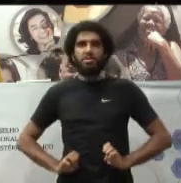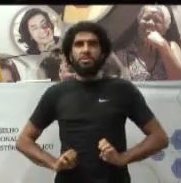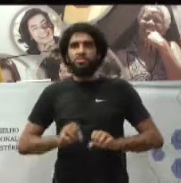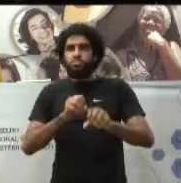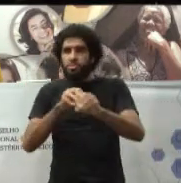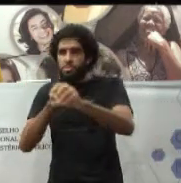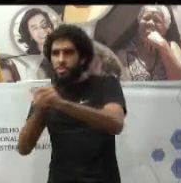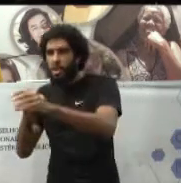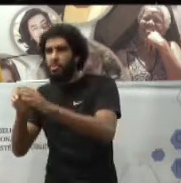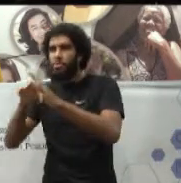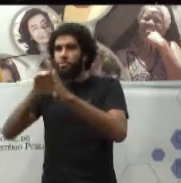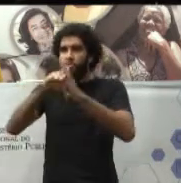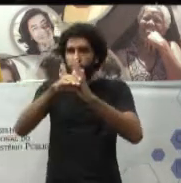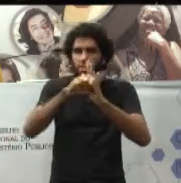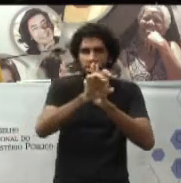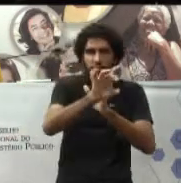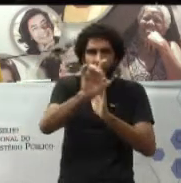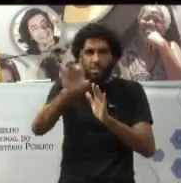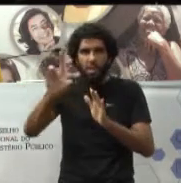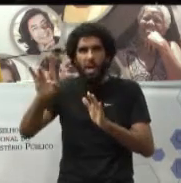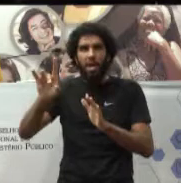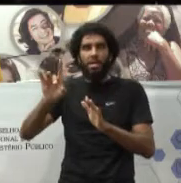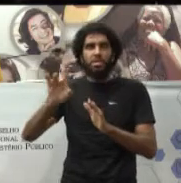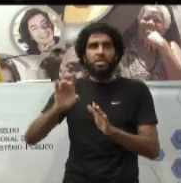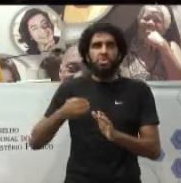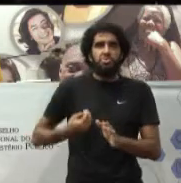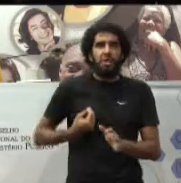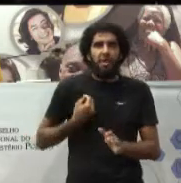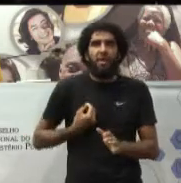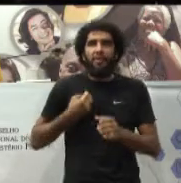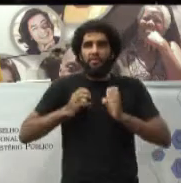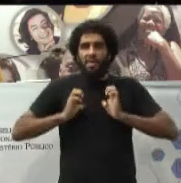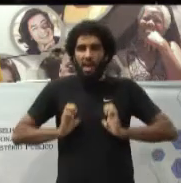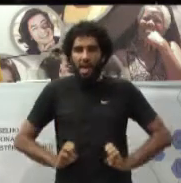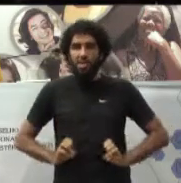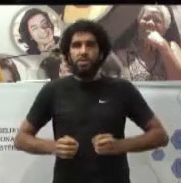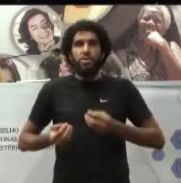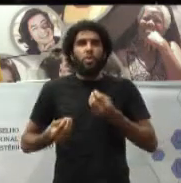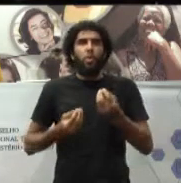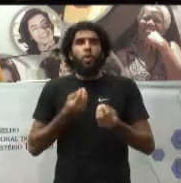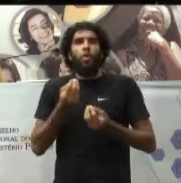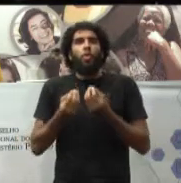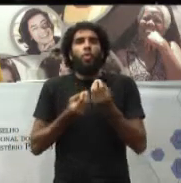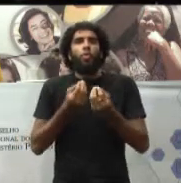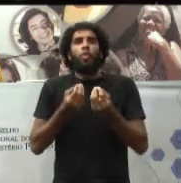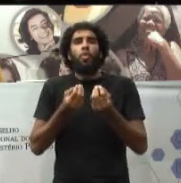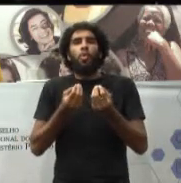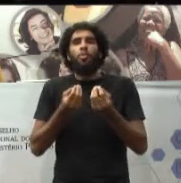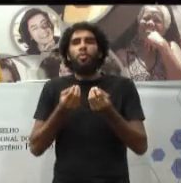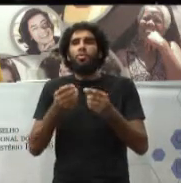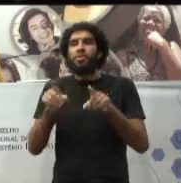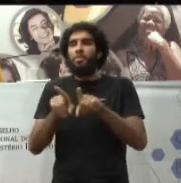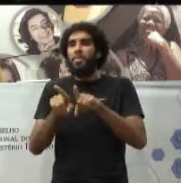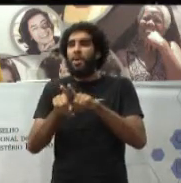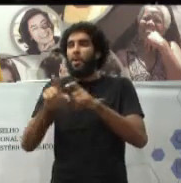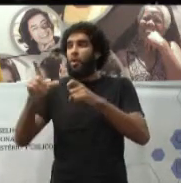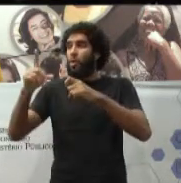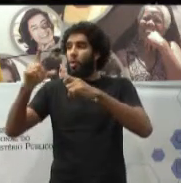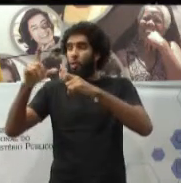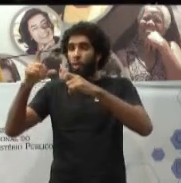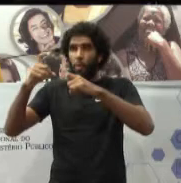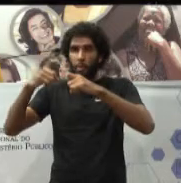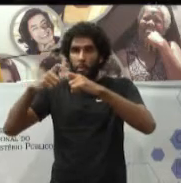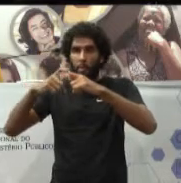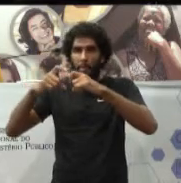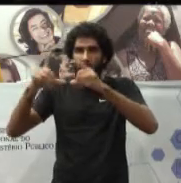conceitos de bioética para que possamos melhorar e diminuir o papel do médico e também expor